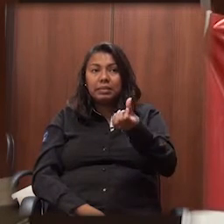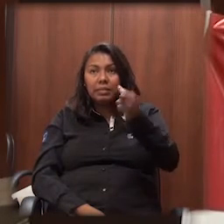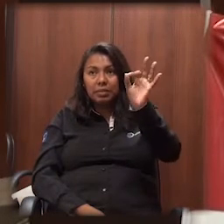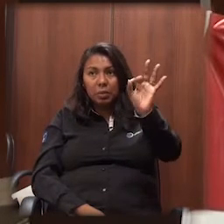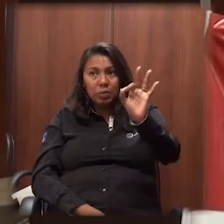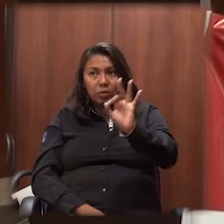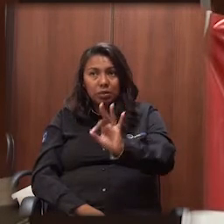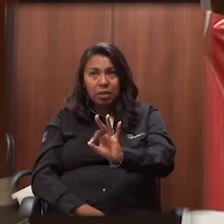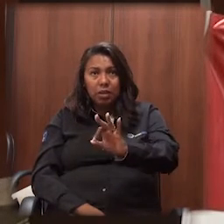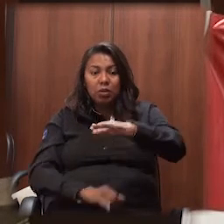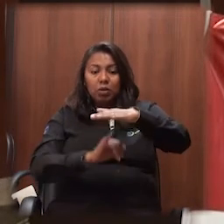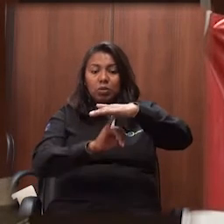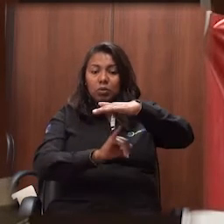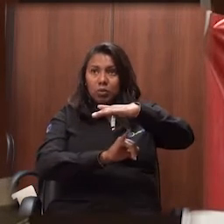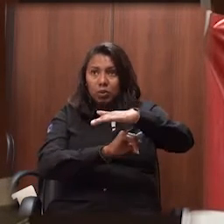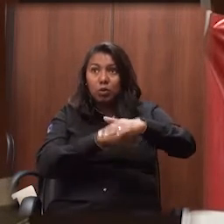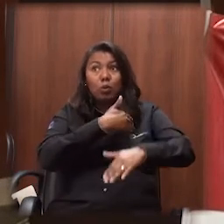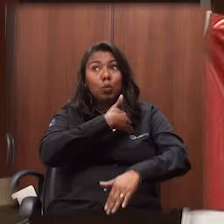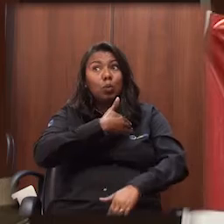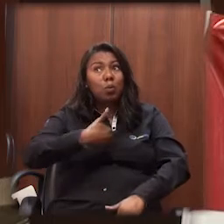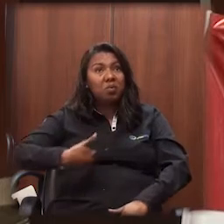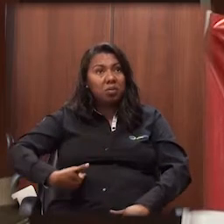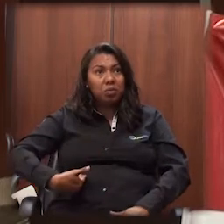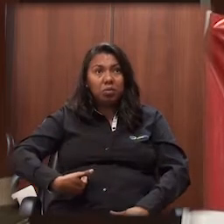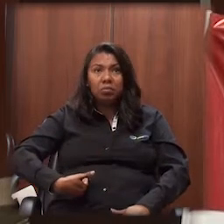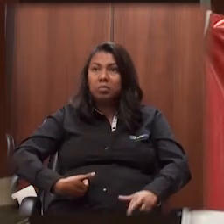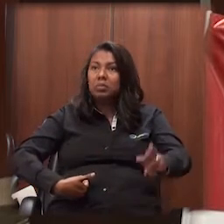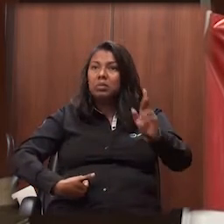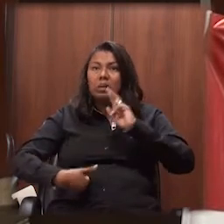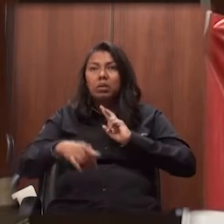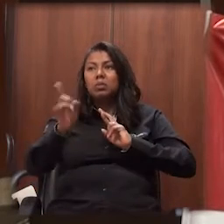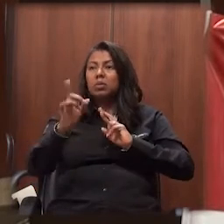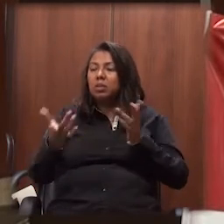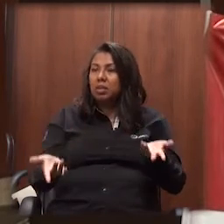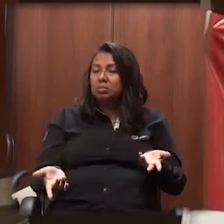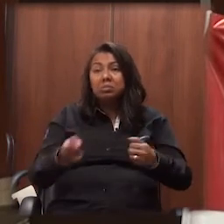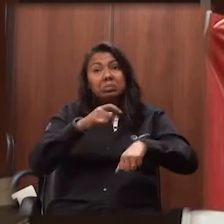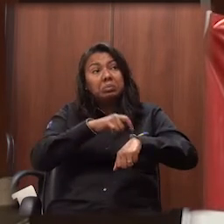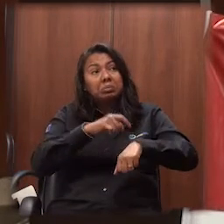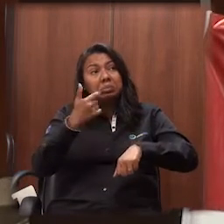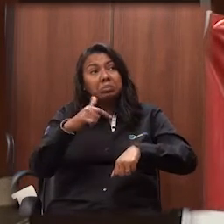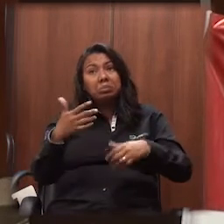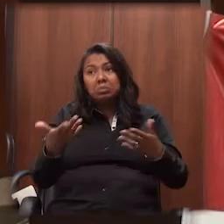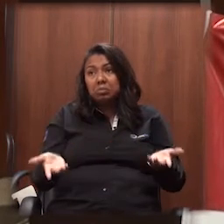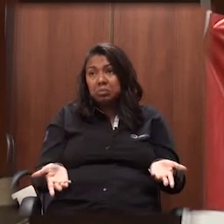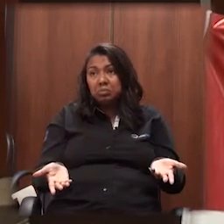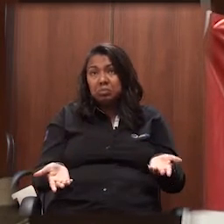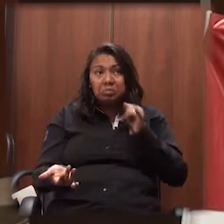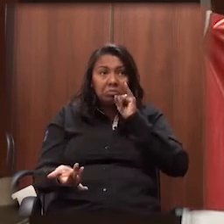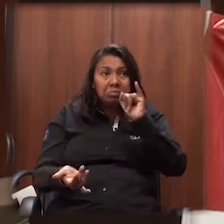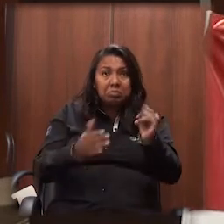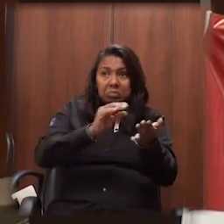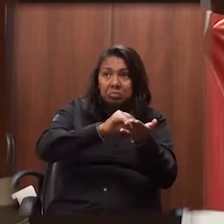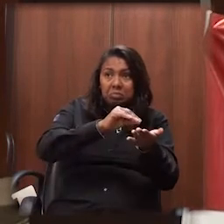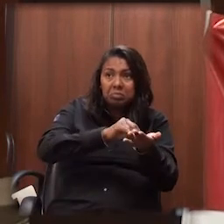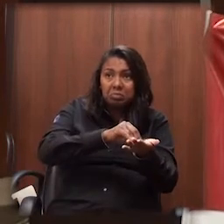66% das instituições consultadas não responderam ao questionário. Não tiveram tempo, não foram avisadas,